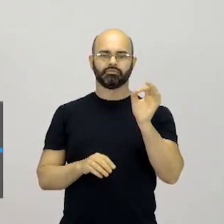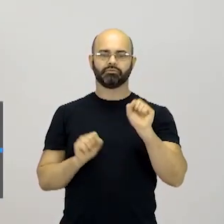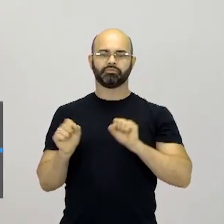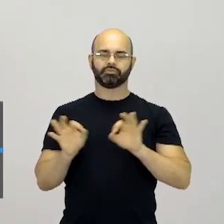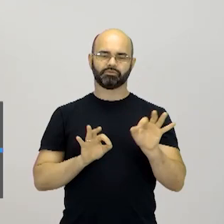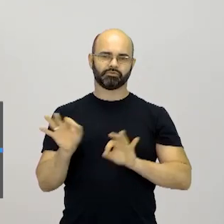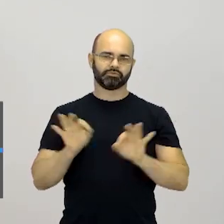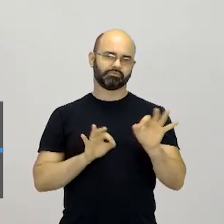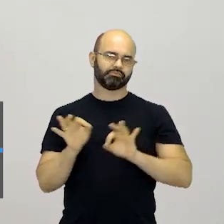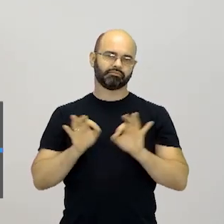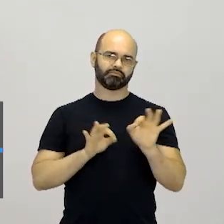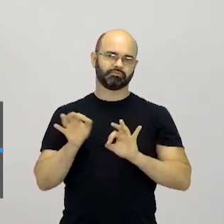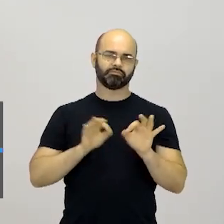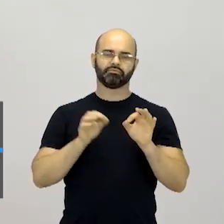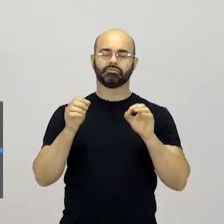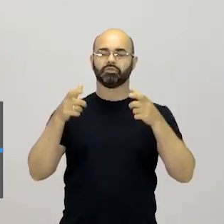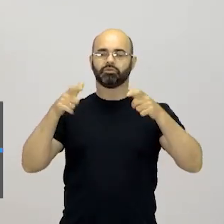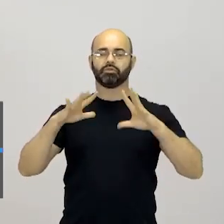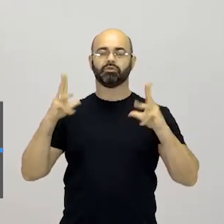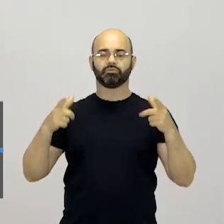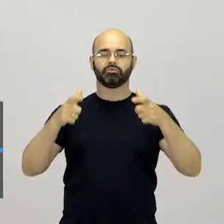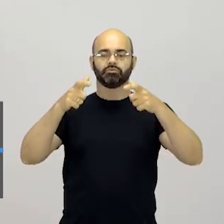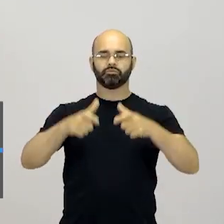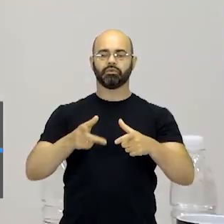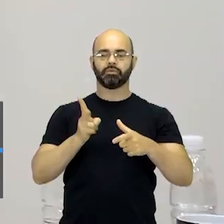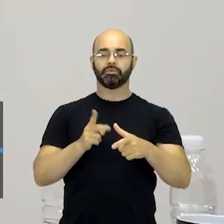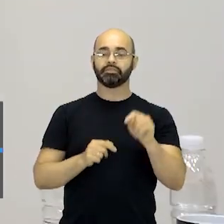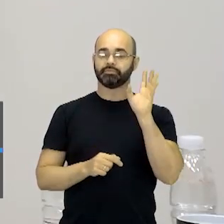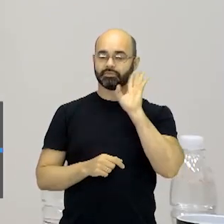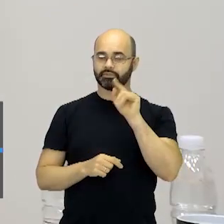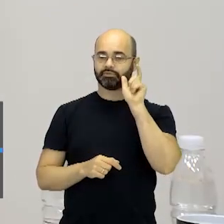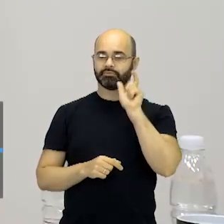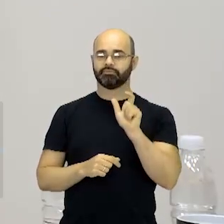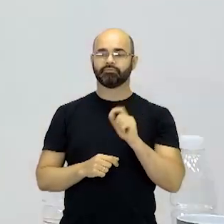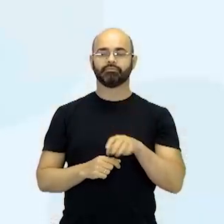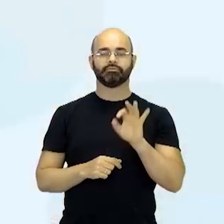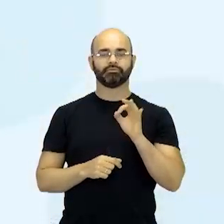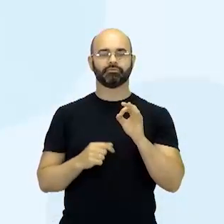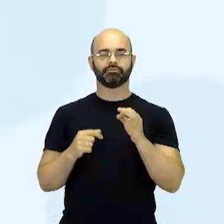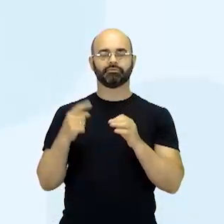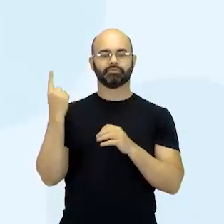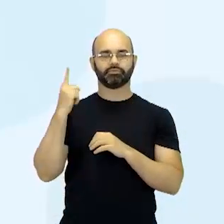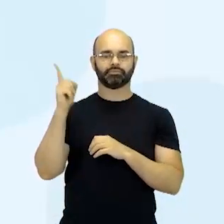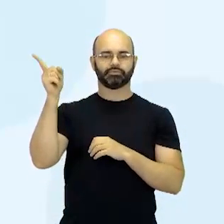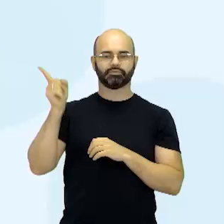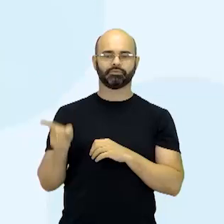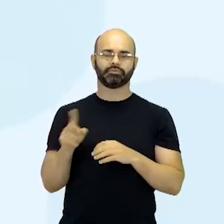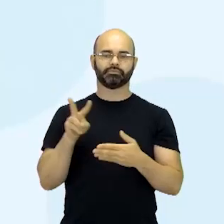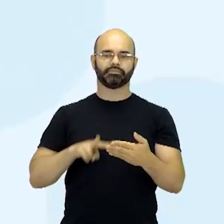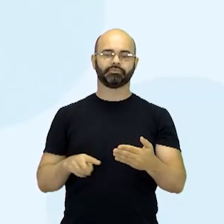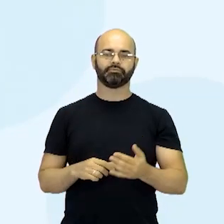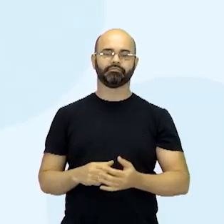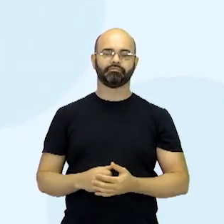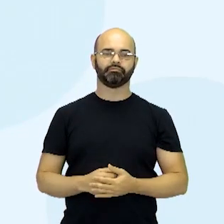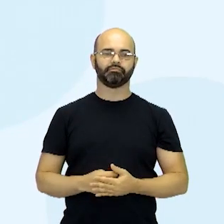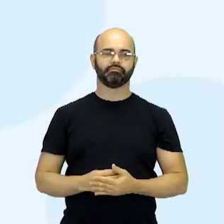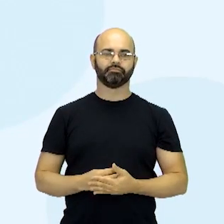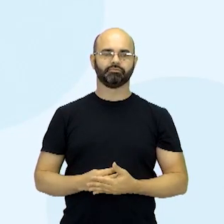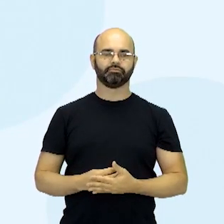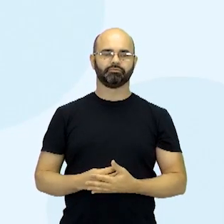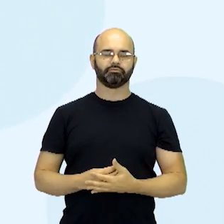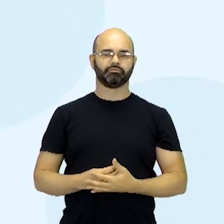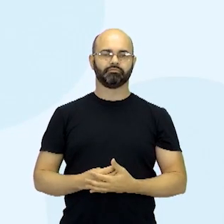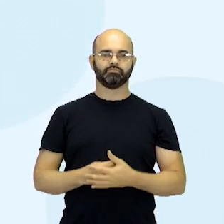organização de informações num lugar só. Muito legal. Seria interessante. Então, aí na tela a última parte para fazer a leitura. Então, acerca